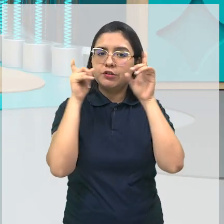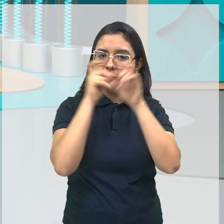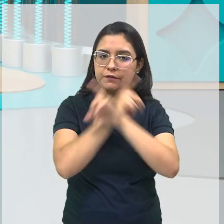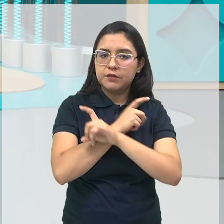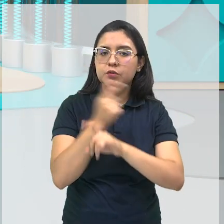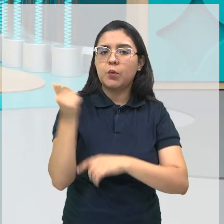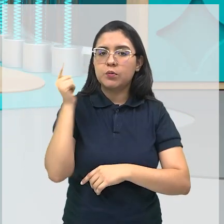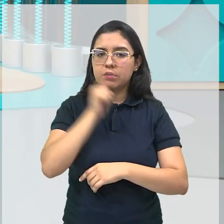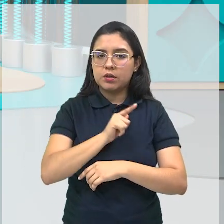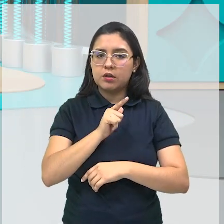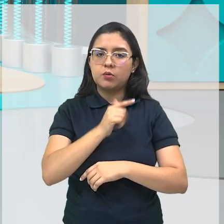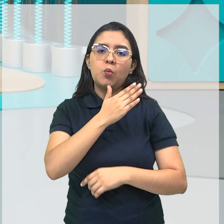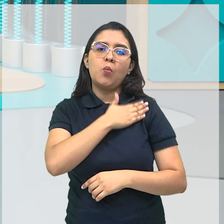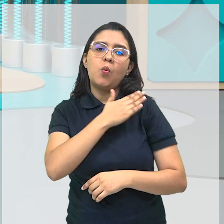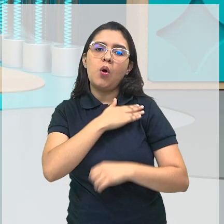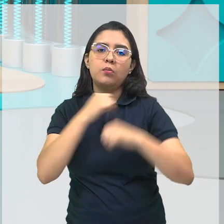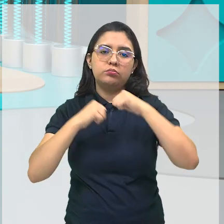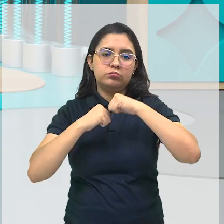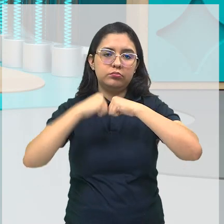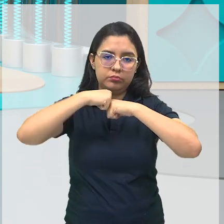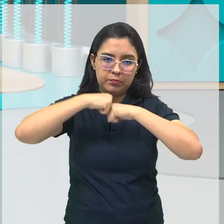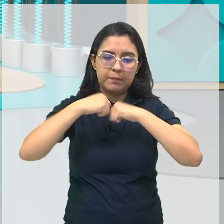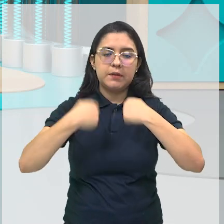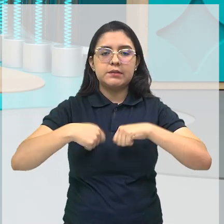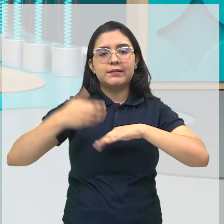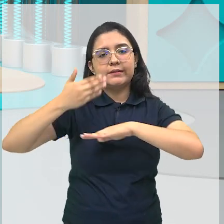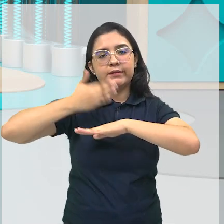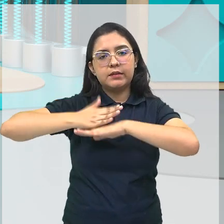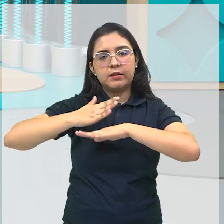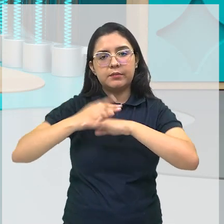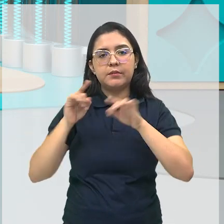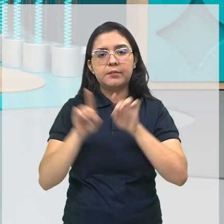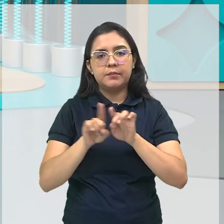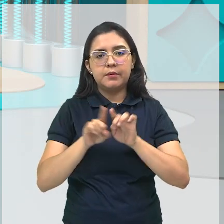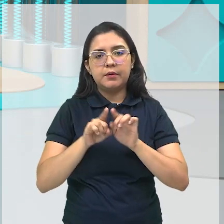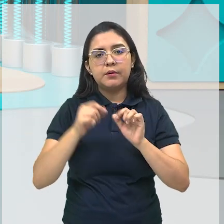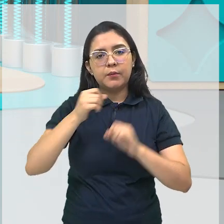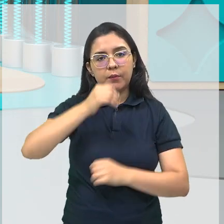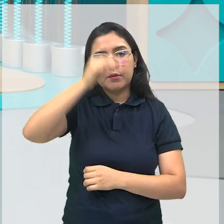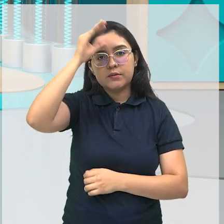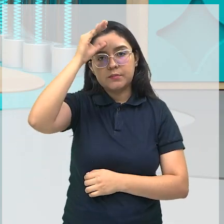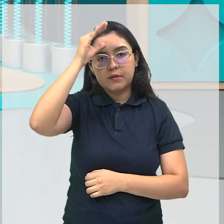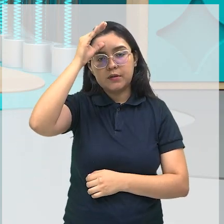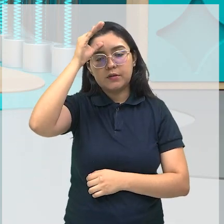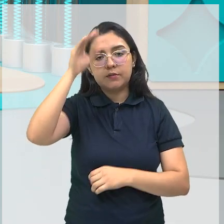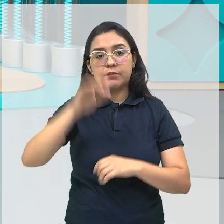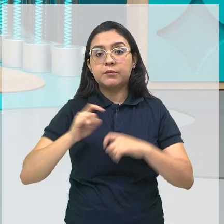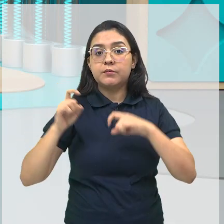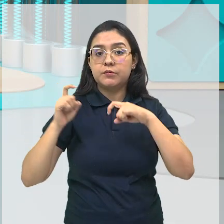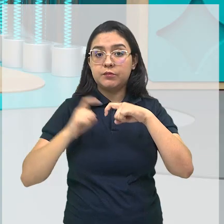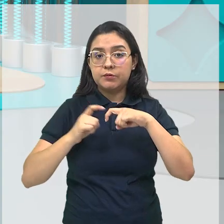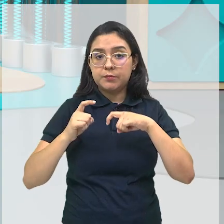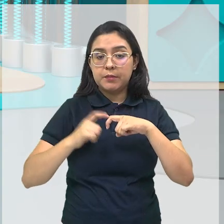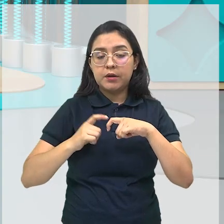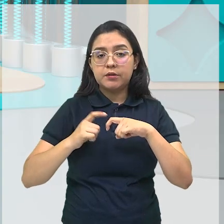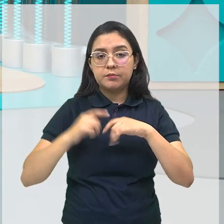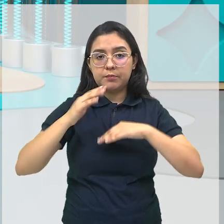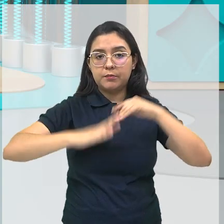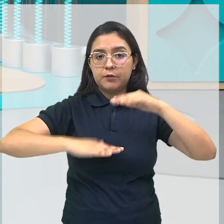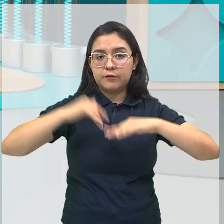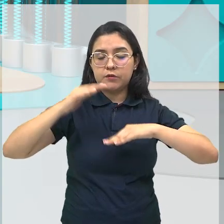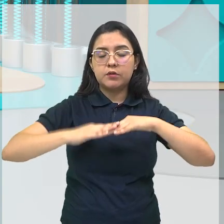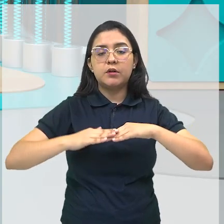conseguir colocar no lugar, né? É preciso ter um treinamento e um conhecimento certo para isso. Os médicos, eles têm